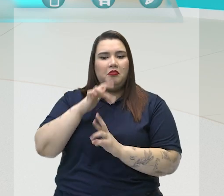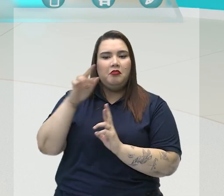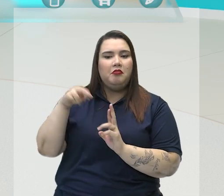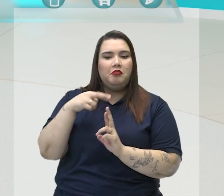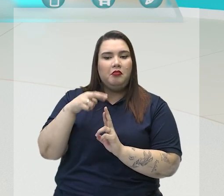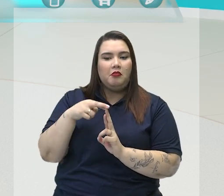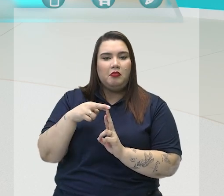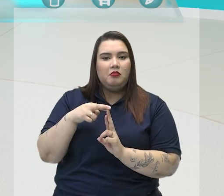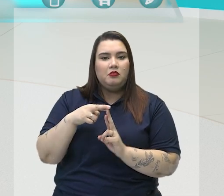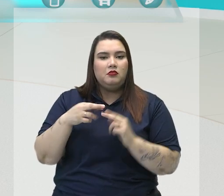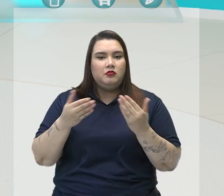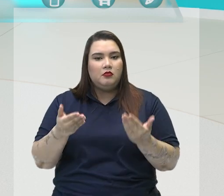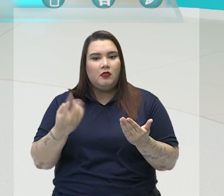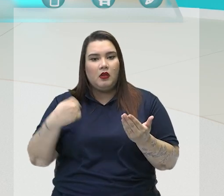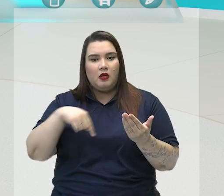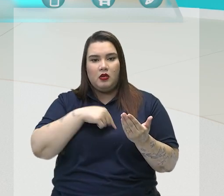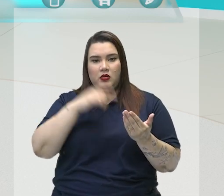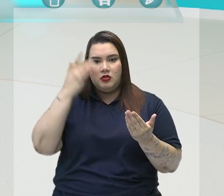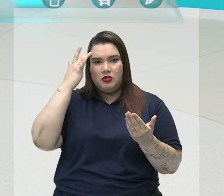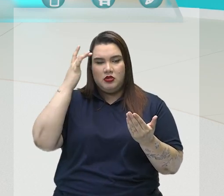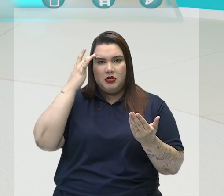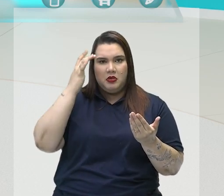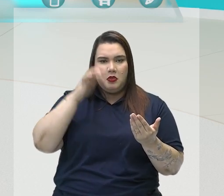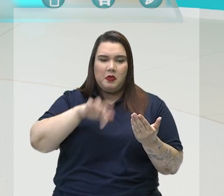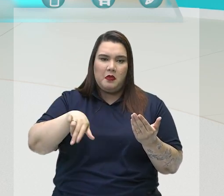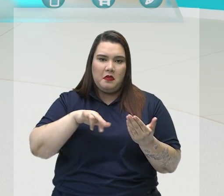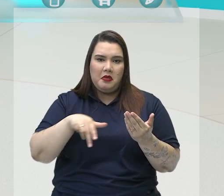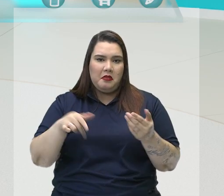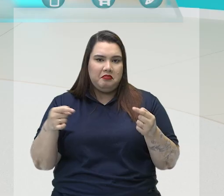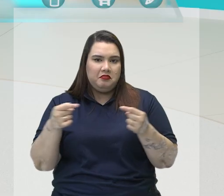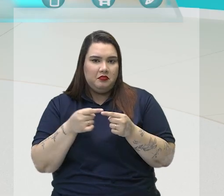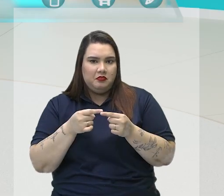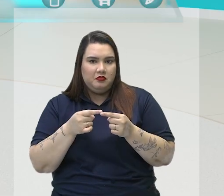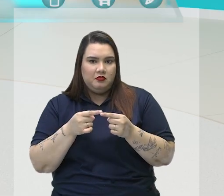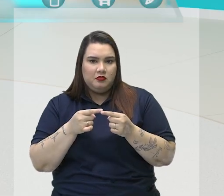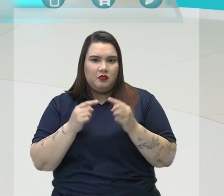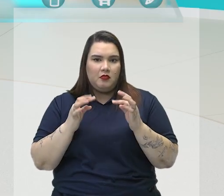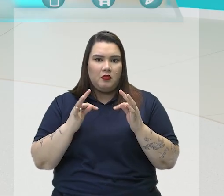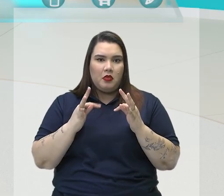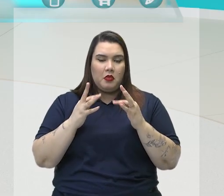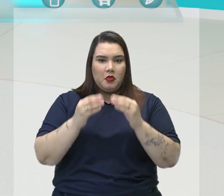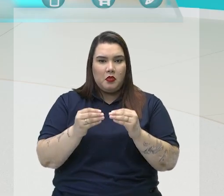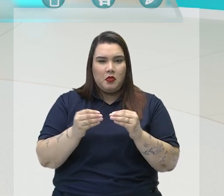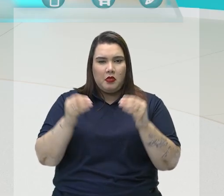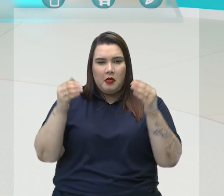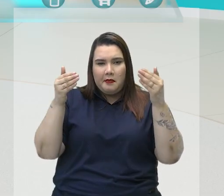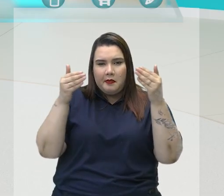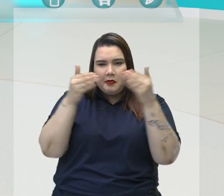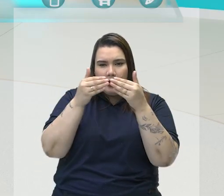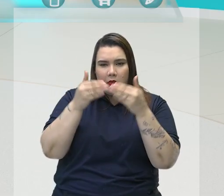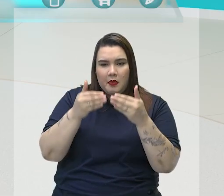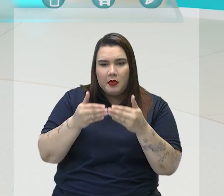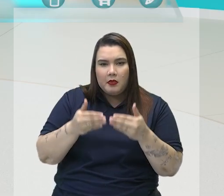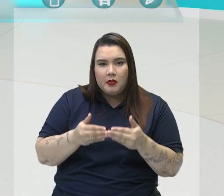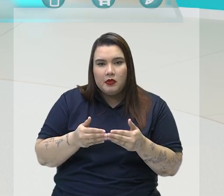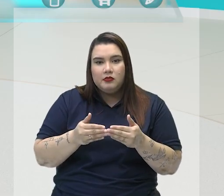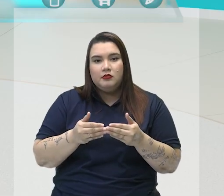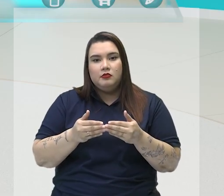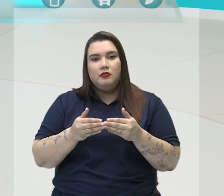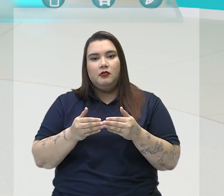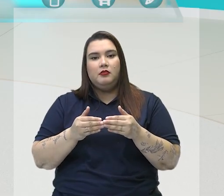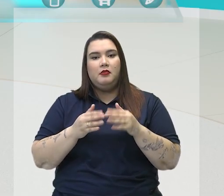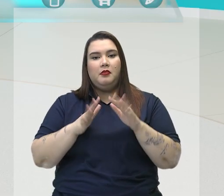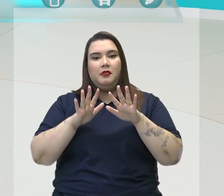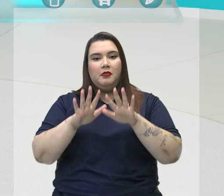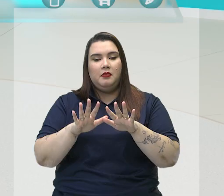Porque mesmo que às vezes a gente acha que não faz sentido, que está tudo assimétrico, todas as partes